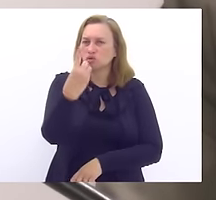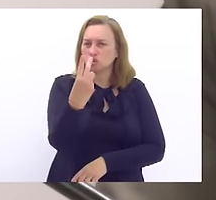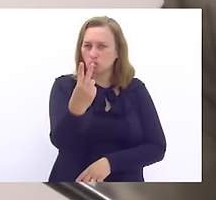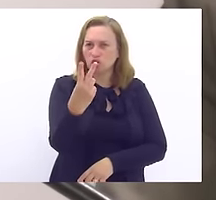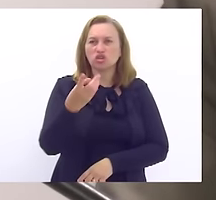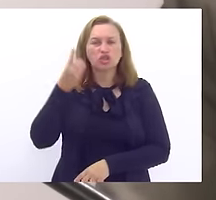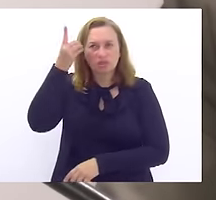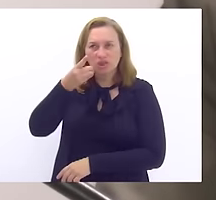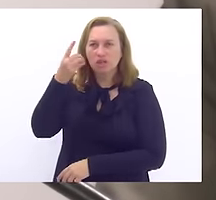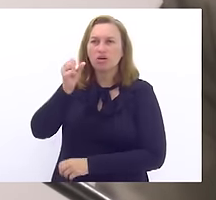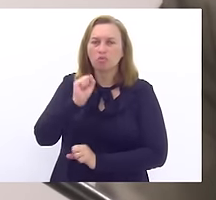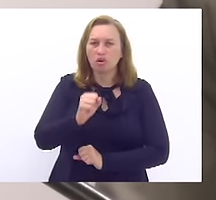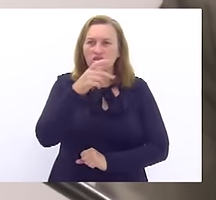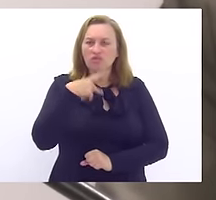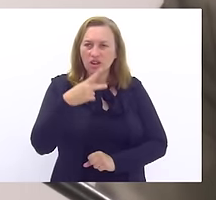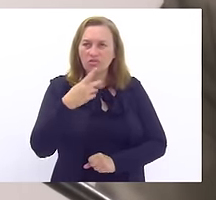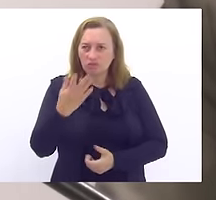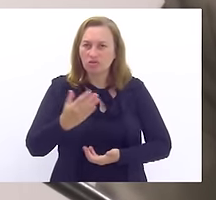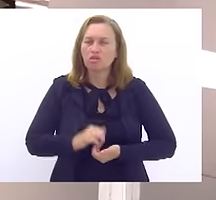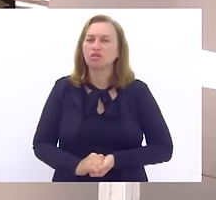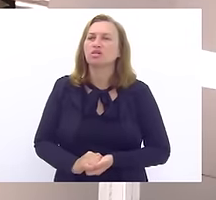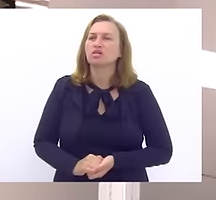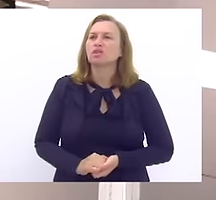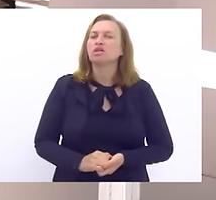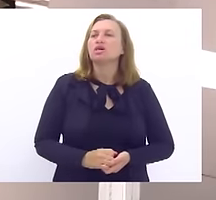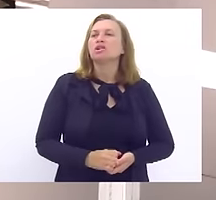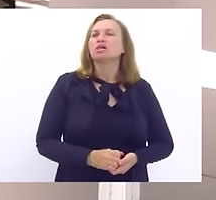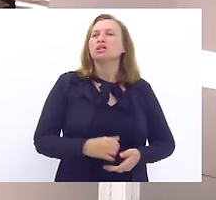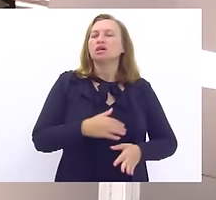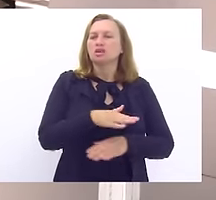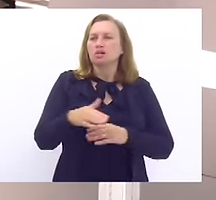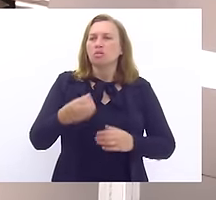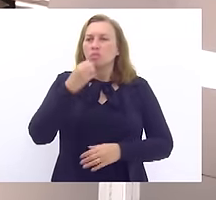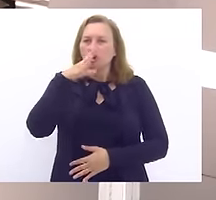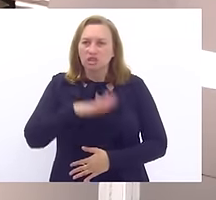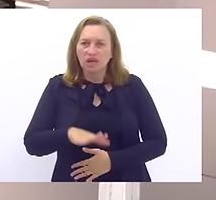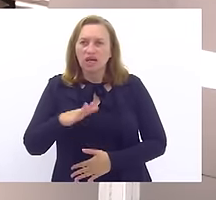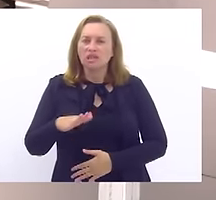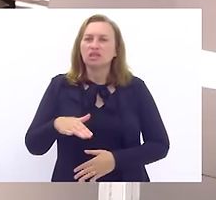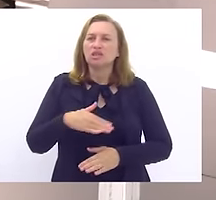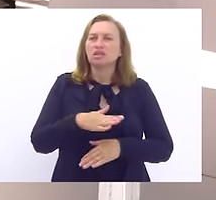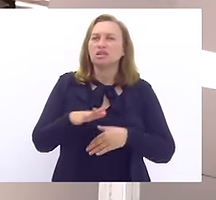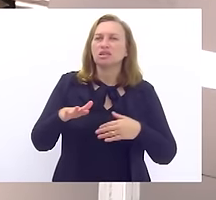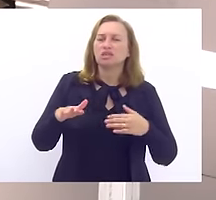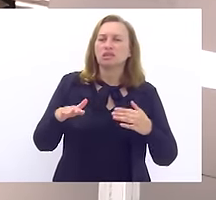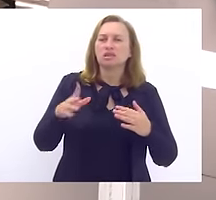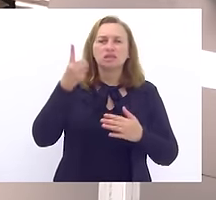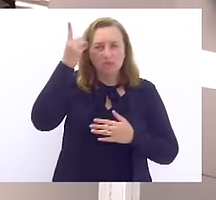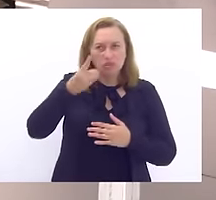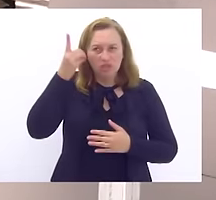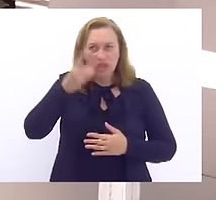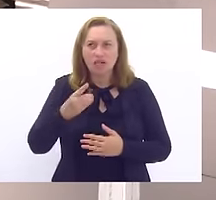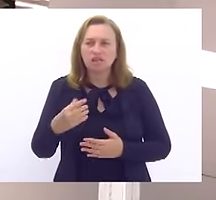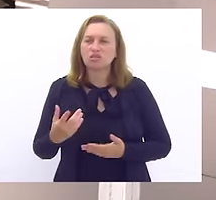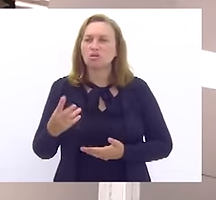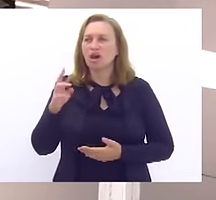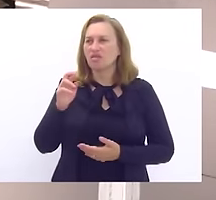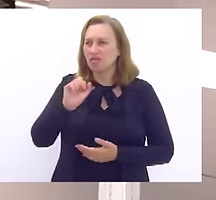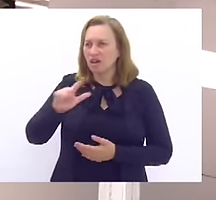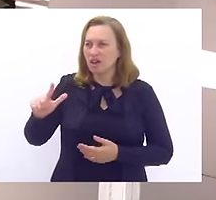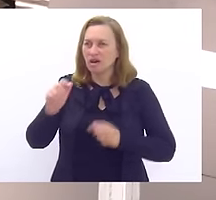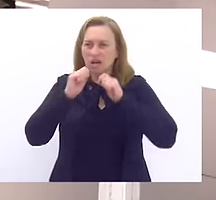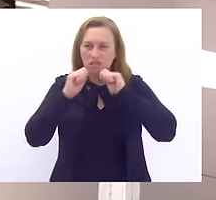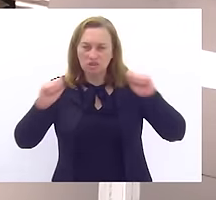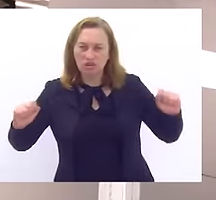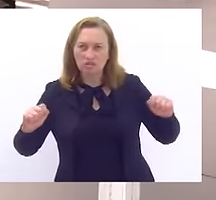Boa tarde Deputado Boa tarde Presidente aos seus pares da mesa Boa tarde a todos os presentes me chama Rafael salgado sou assessor da